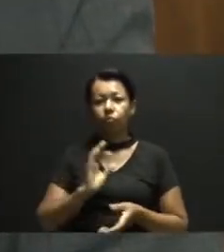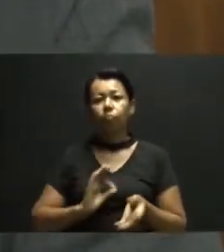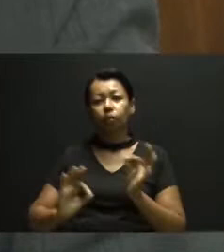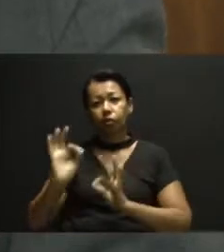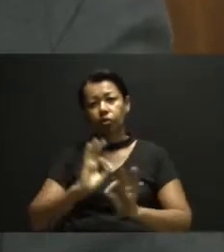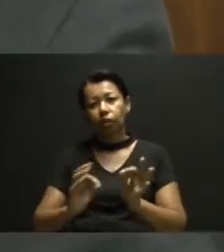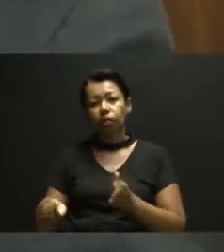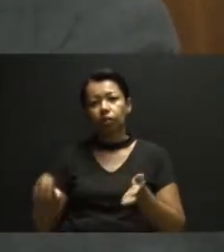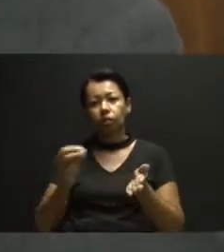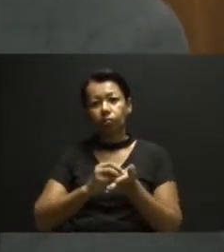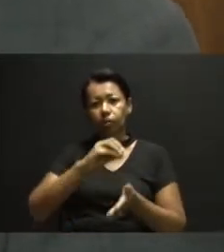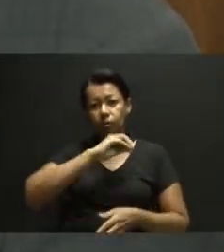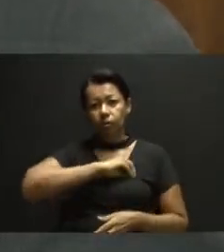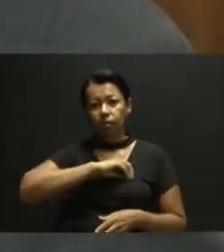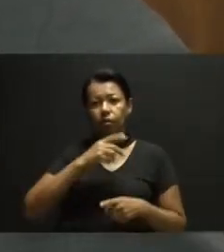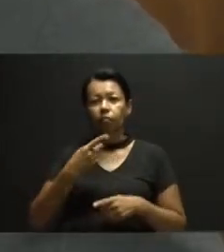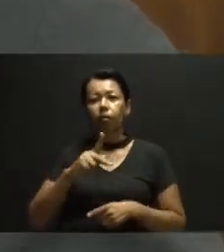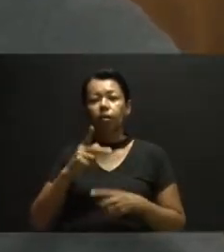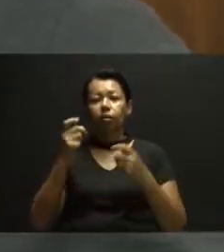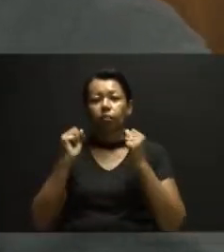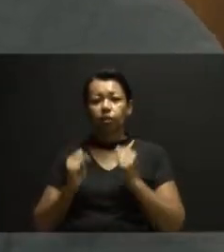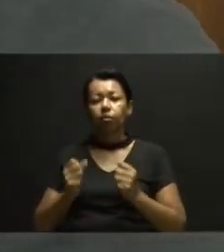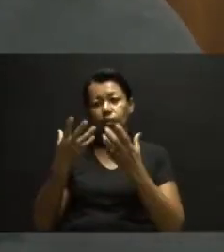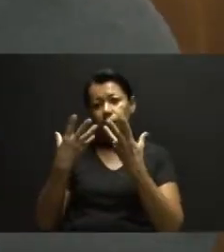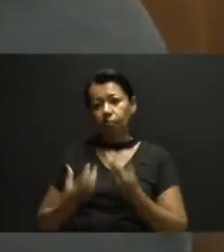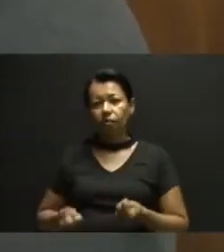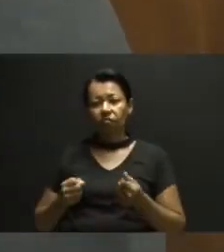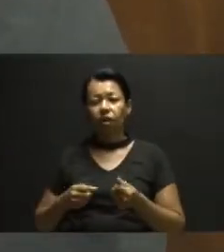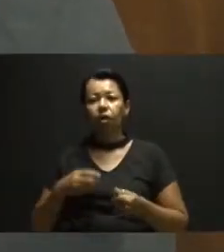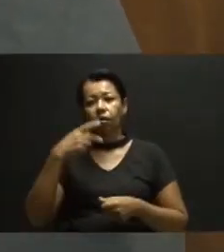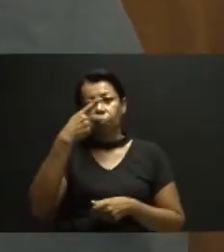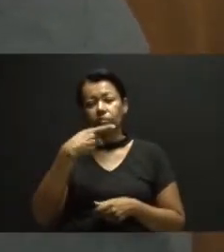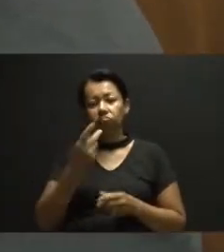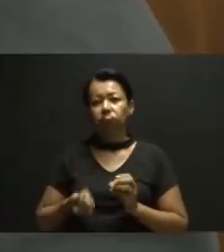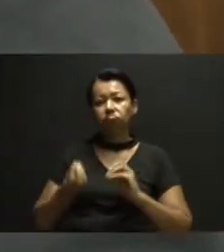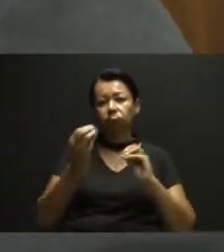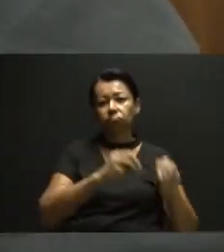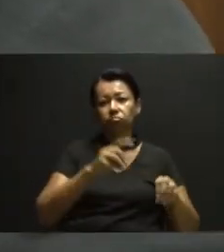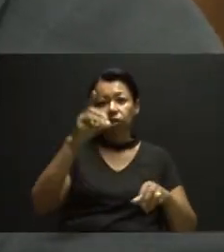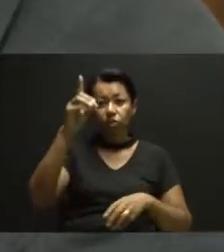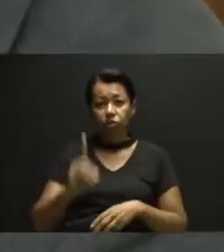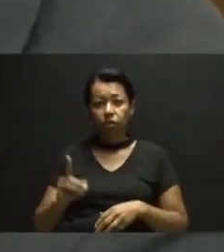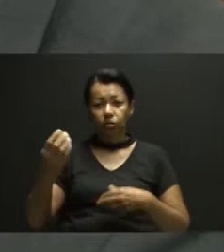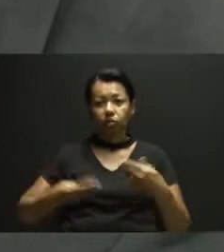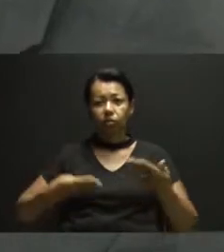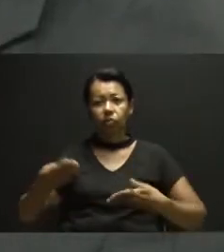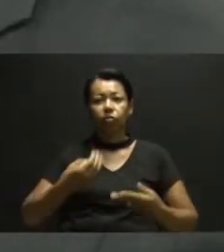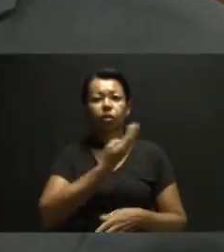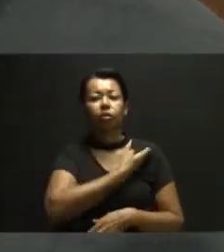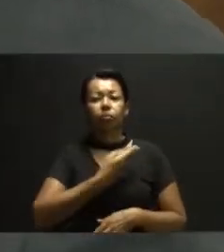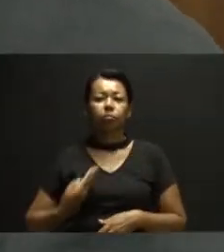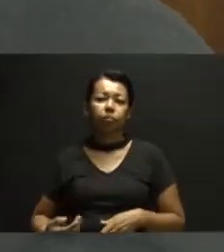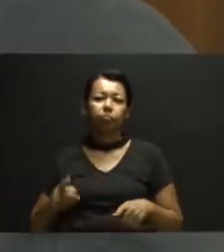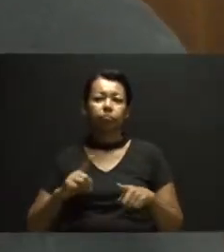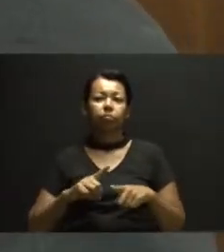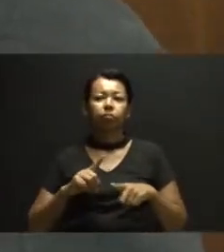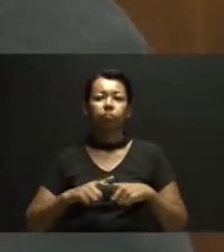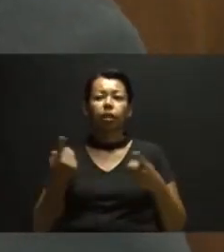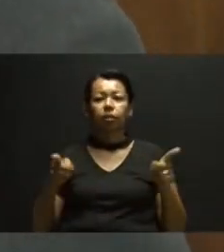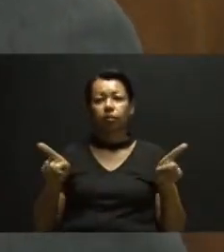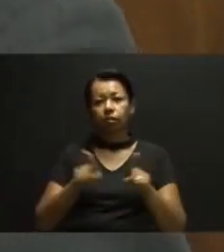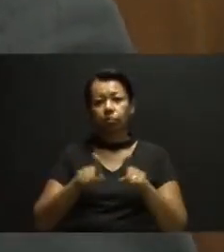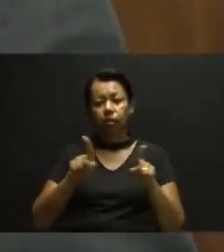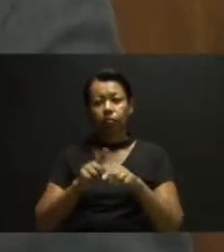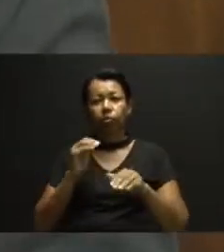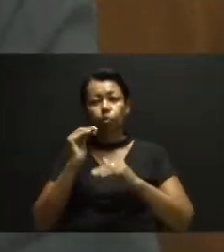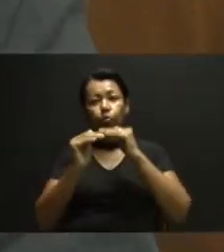para que nós possamos realmente aprovar esse projeto e devolver o que é de direito dos servidores público né mas também tem a parte da progressão